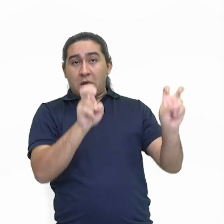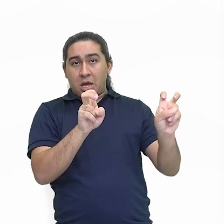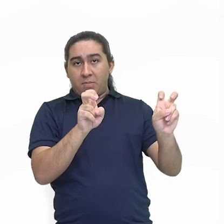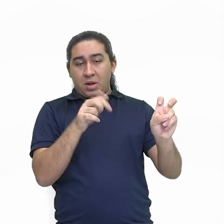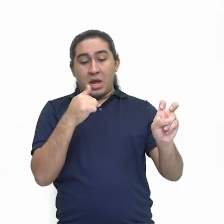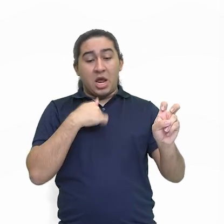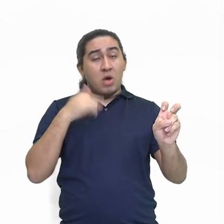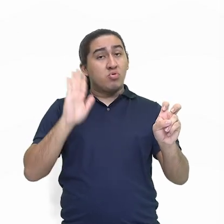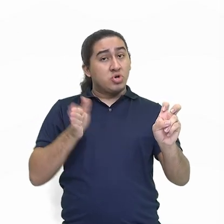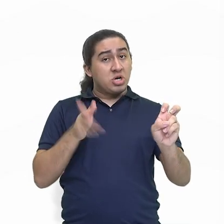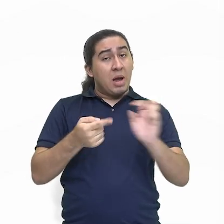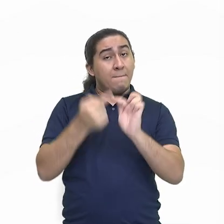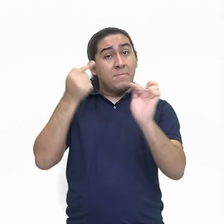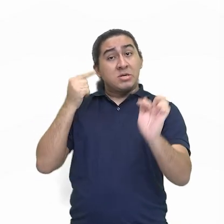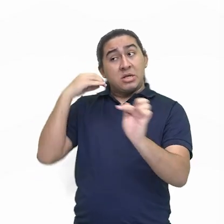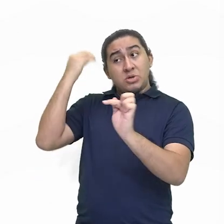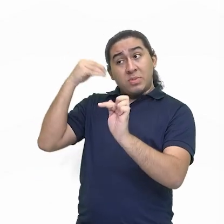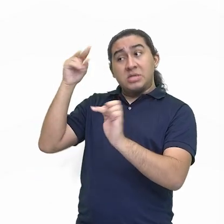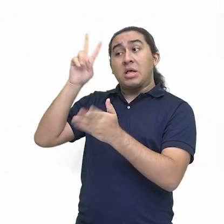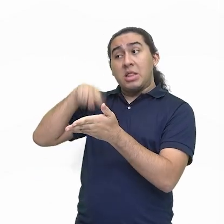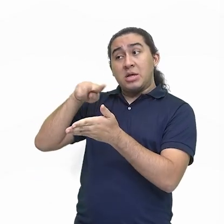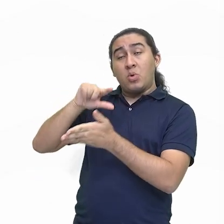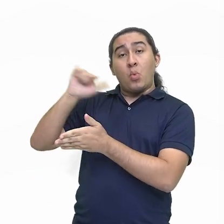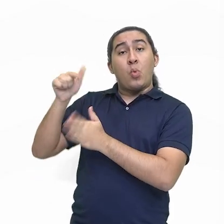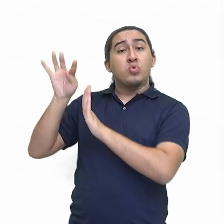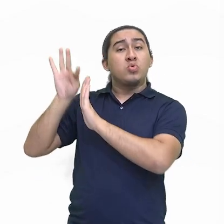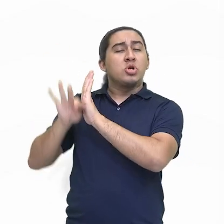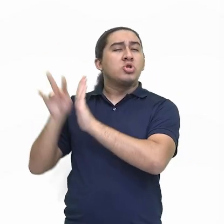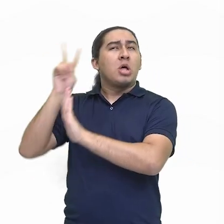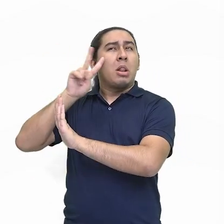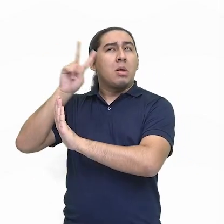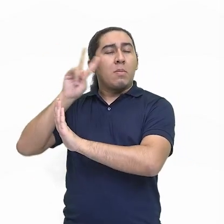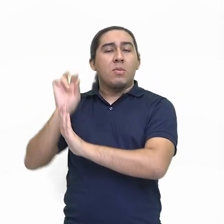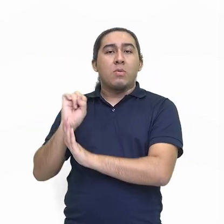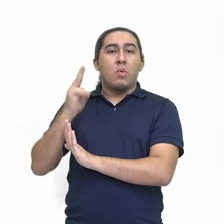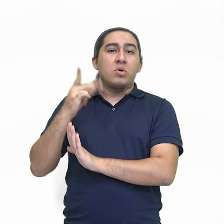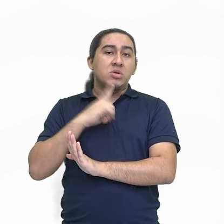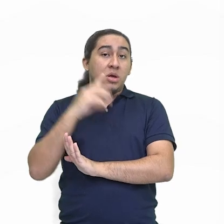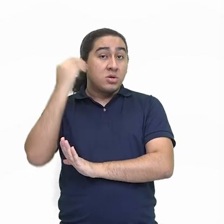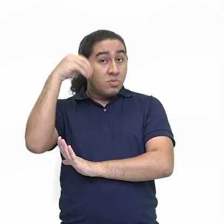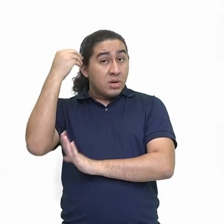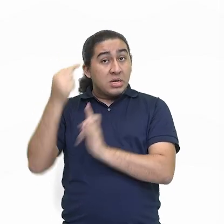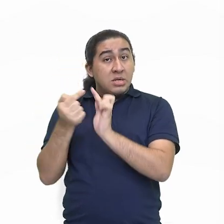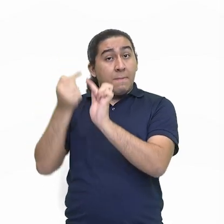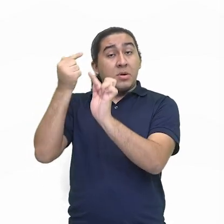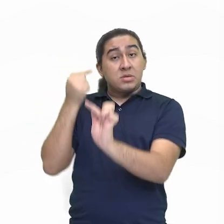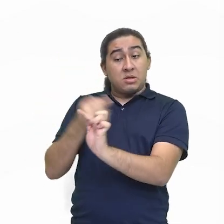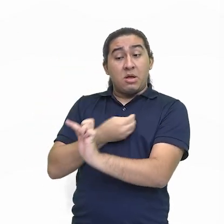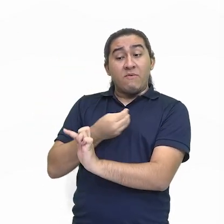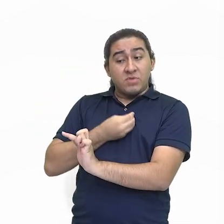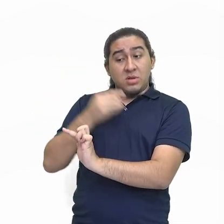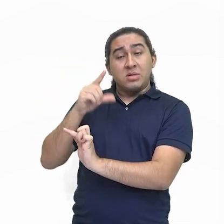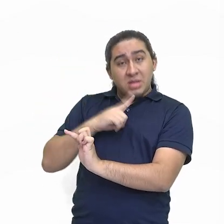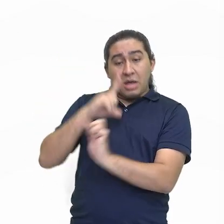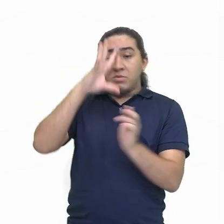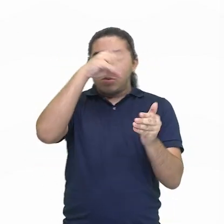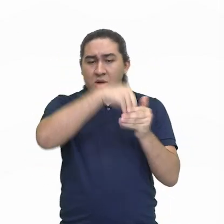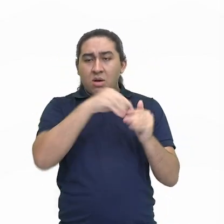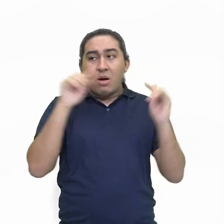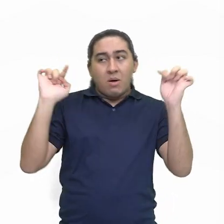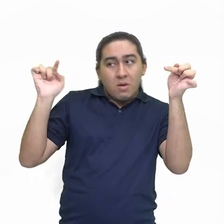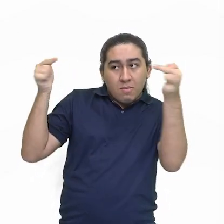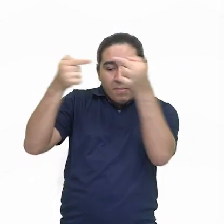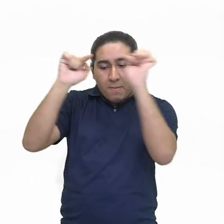outro texto falando disso, ou eu já vivi situações em que estão falando lá no texto, então